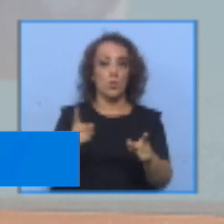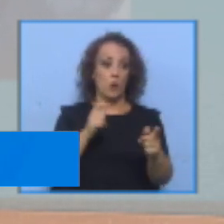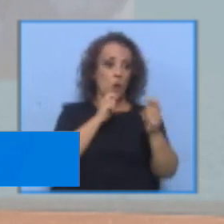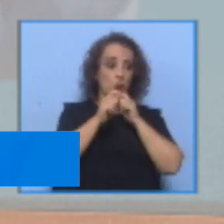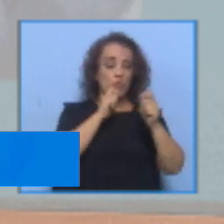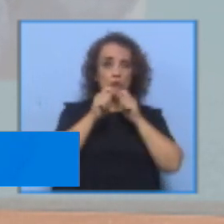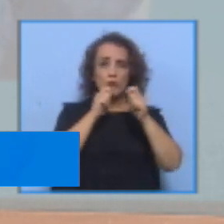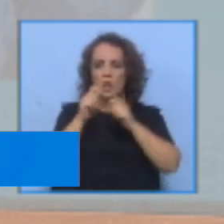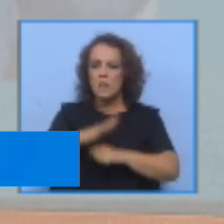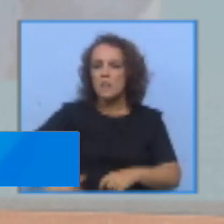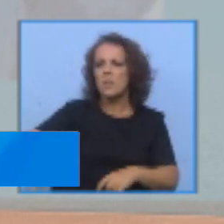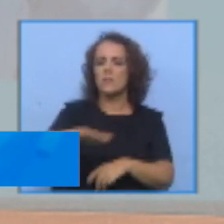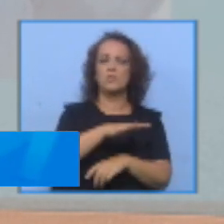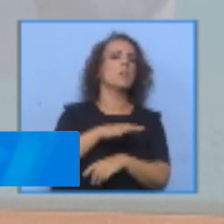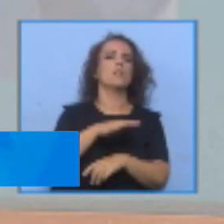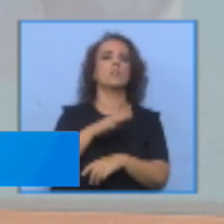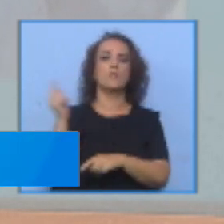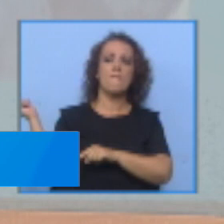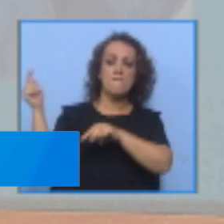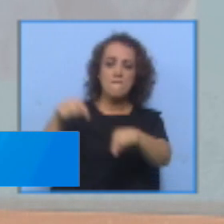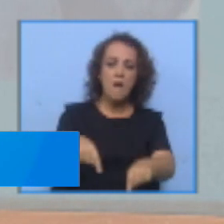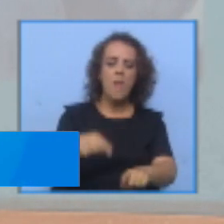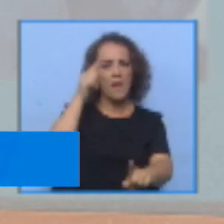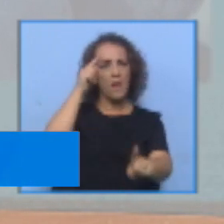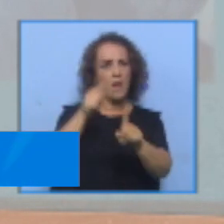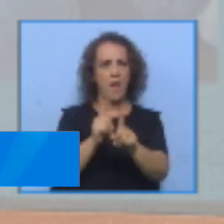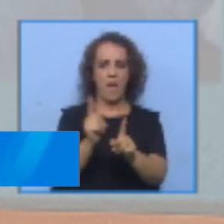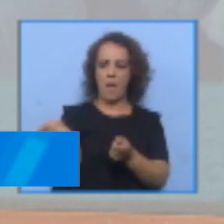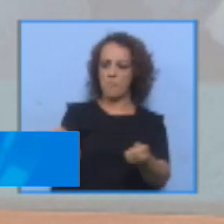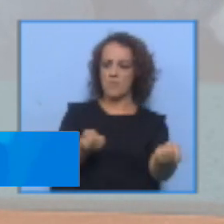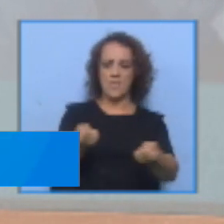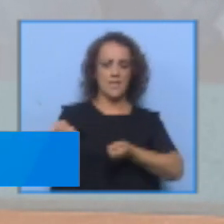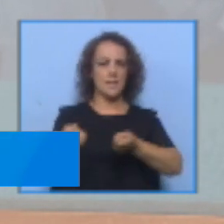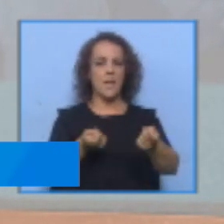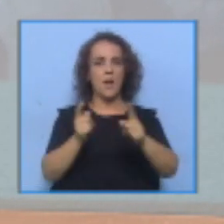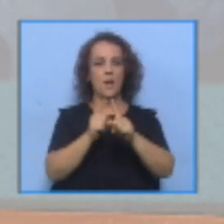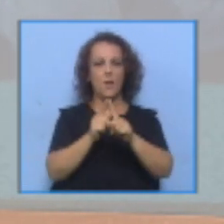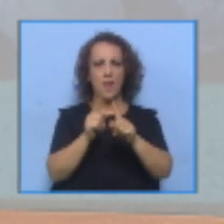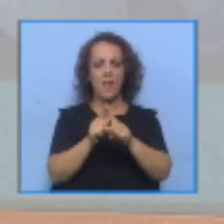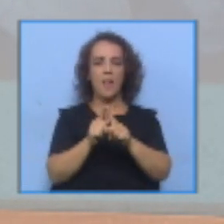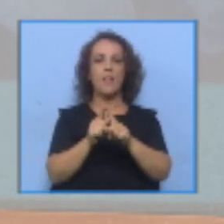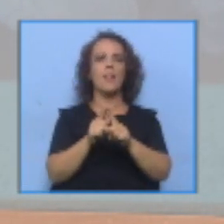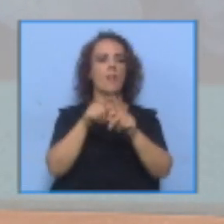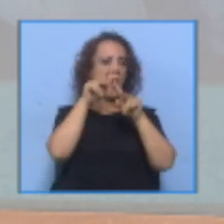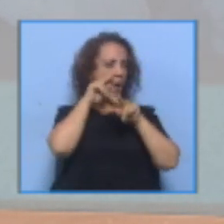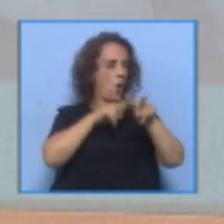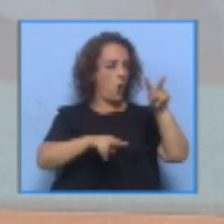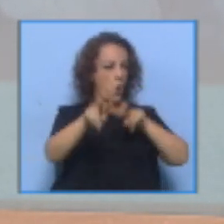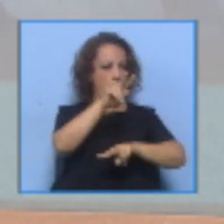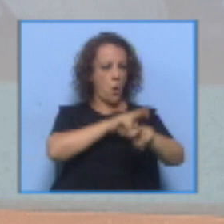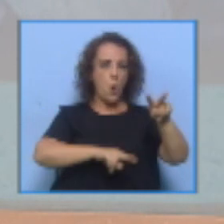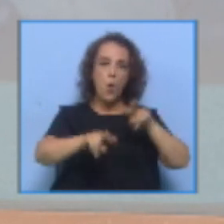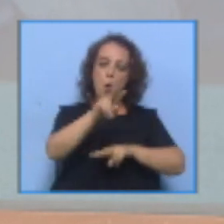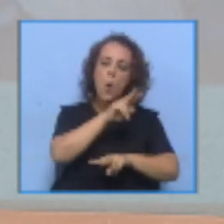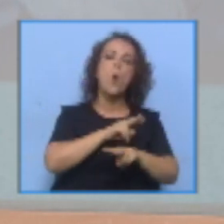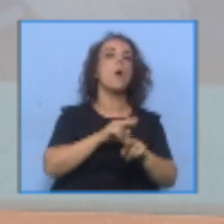nossos repórteres no terreno, estão lá para fazer essa mediação, para olharem com um olhar